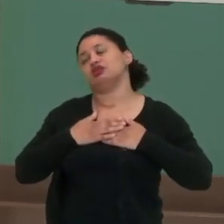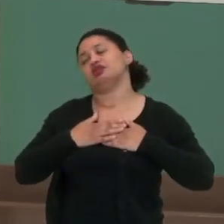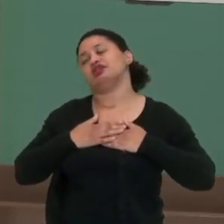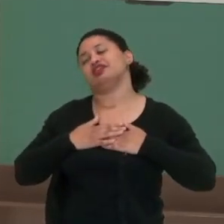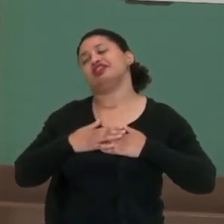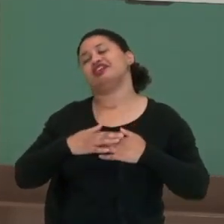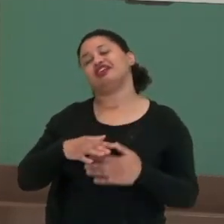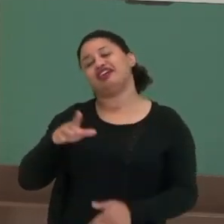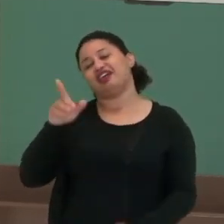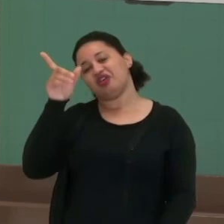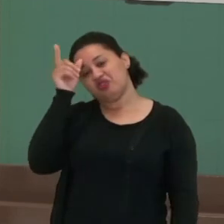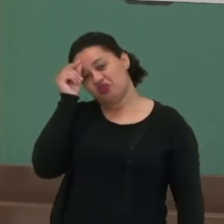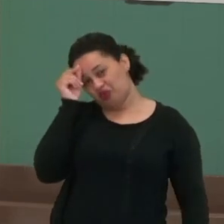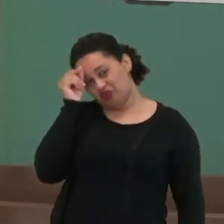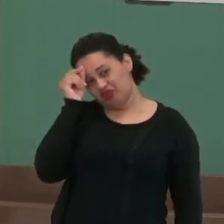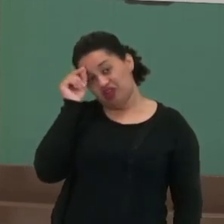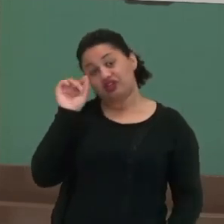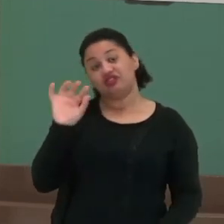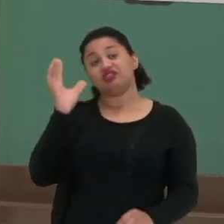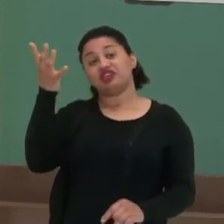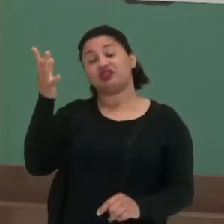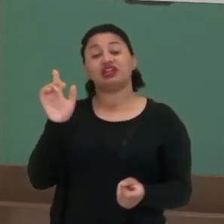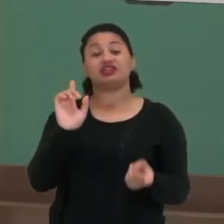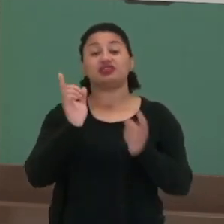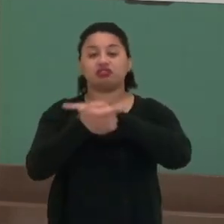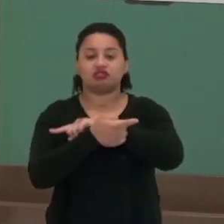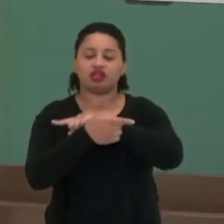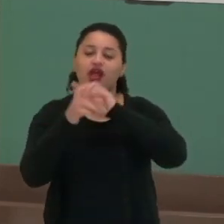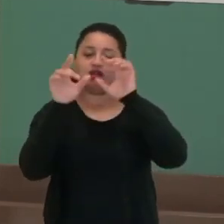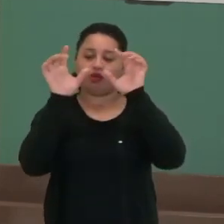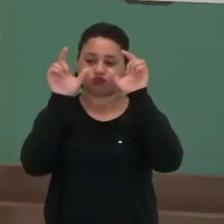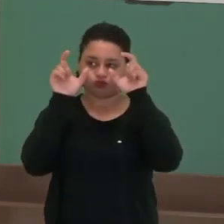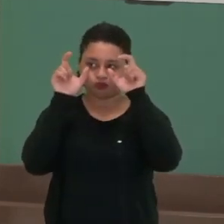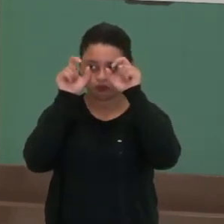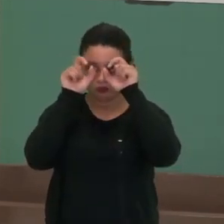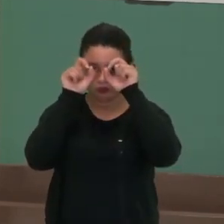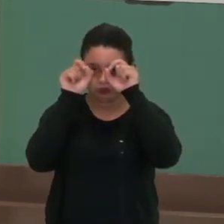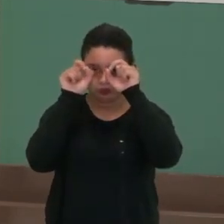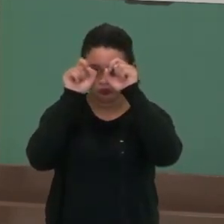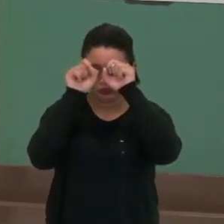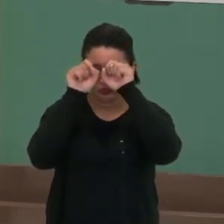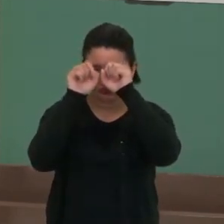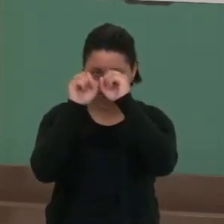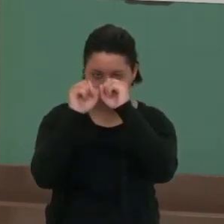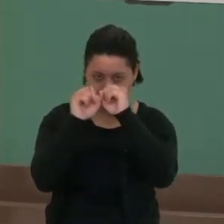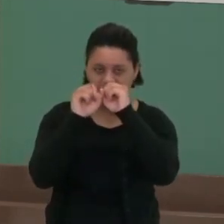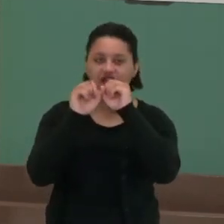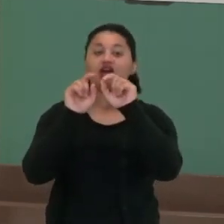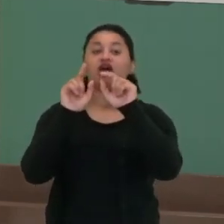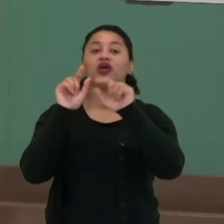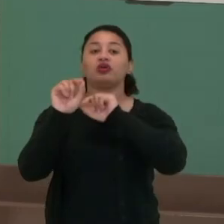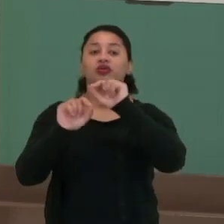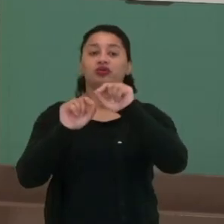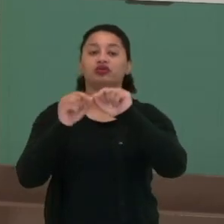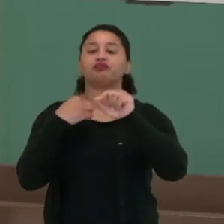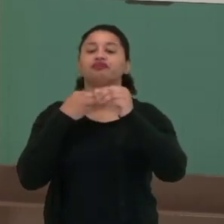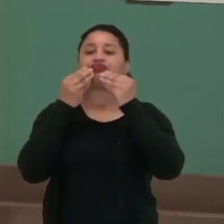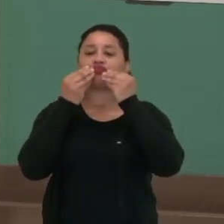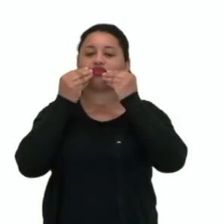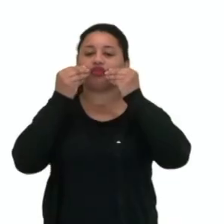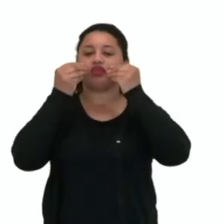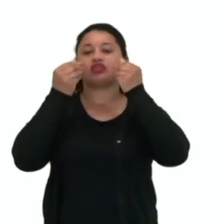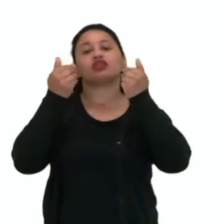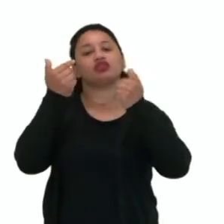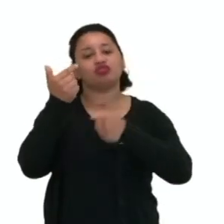Ou seja, o que vai acontecer com o seu corpo? O oposto. A pupila vai contrair, vai voltar a